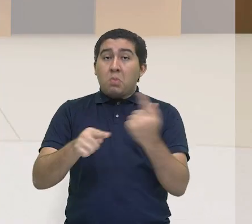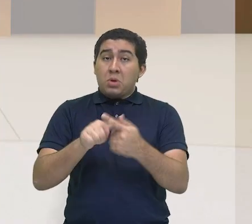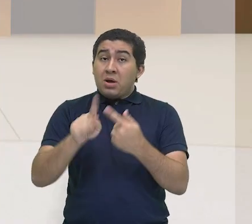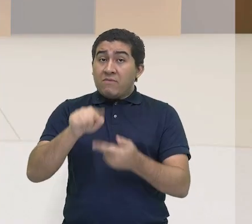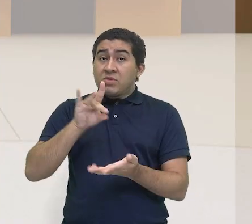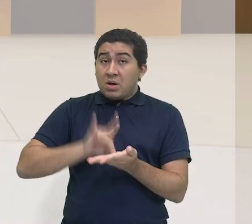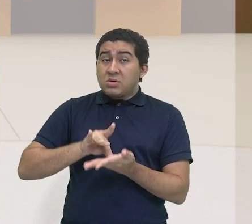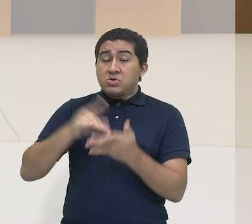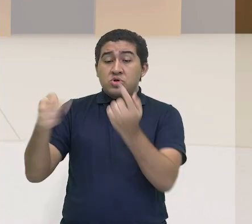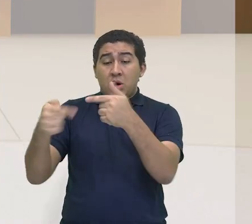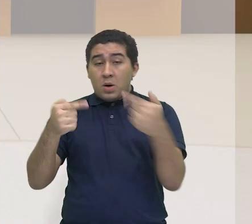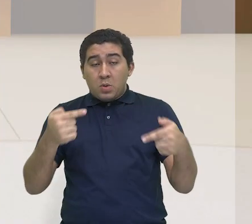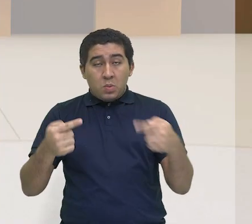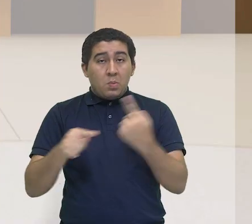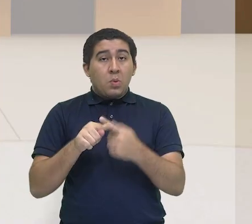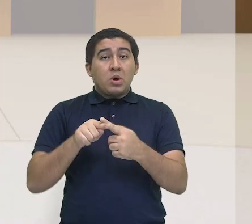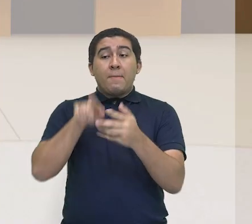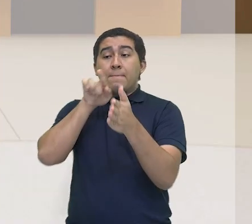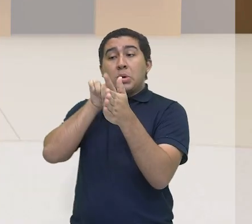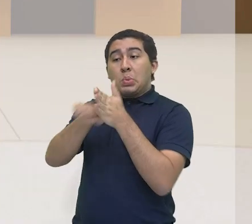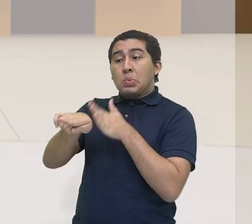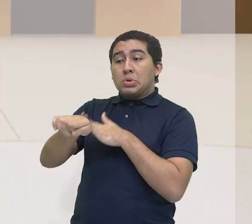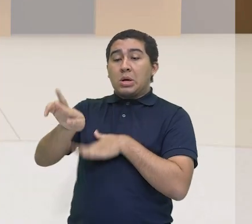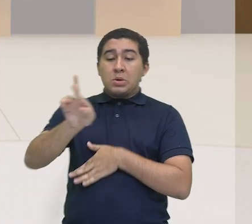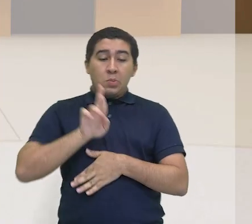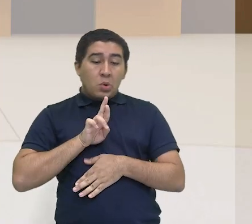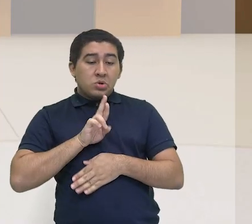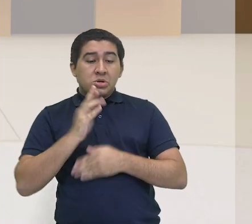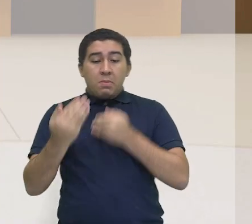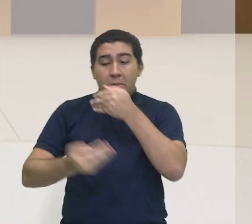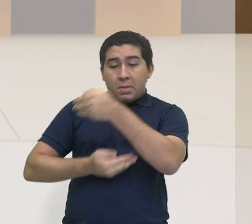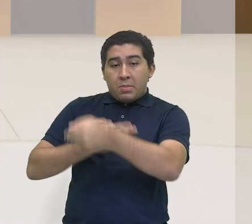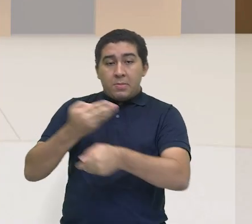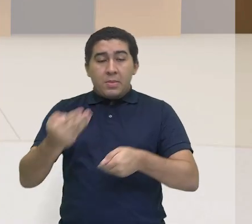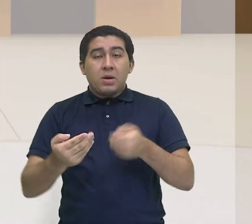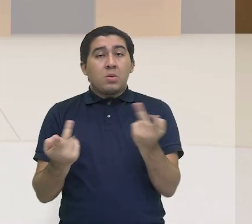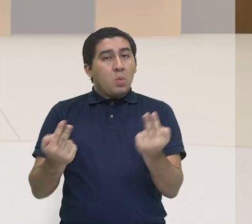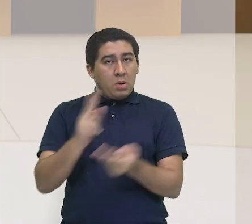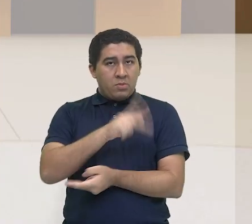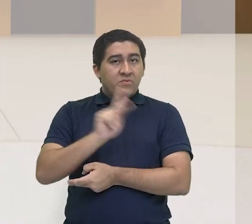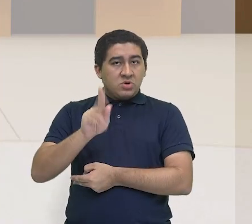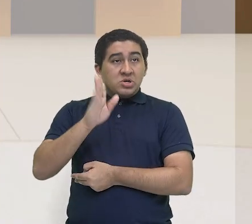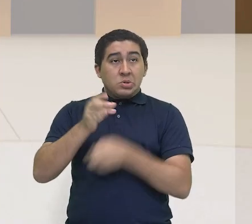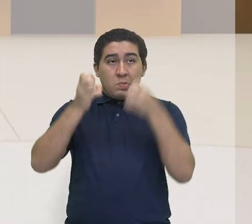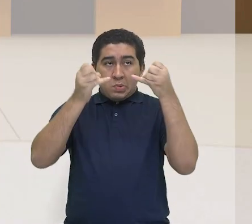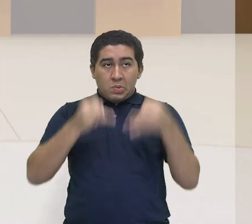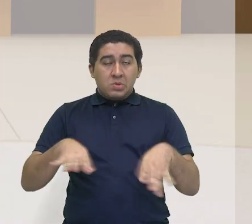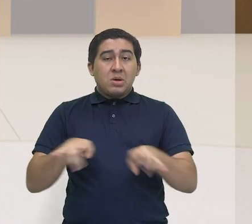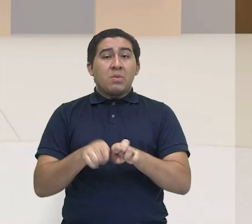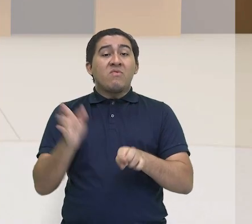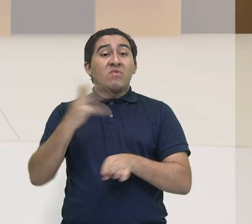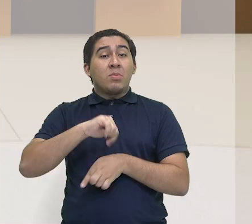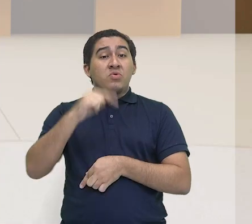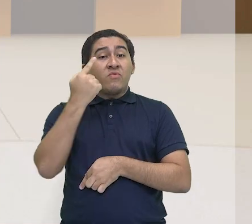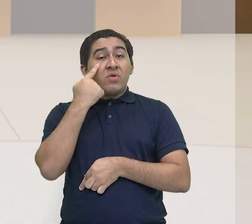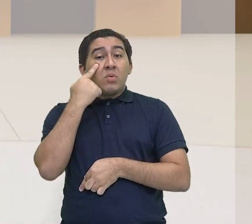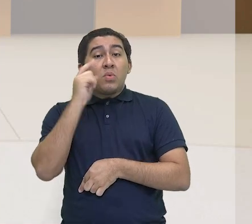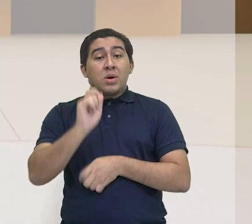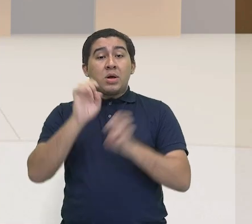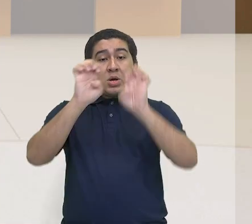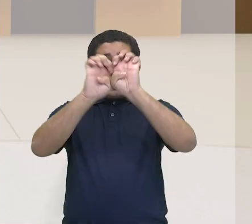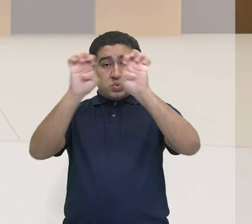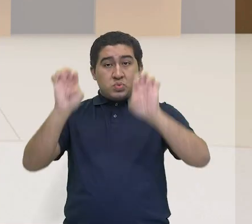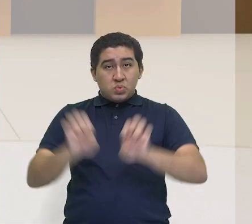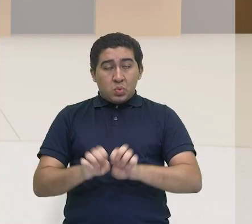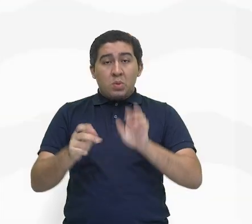né? Eu pergunto, você pergunta e a gente faz essa interação, como a professora Marta pontuou. Então, vamos aí ver a